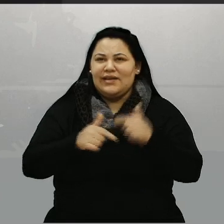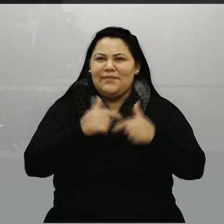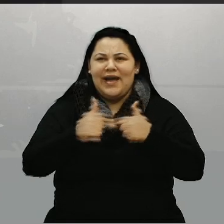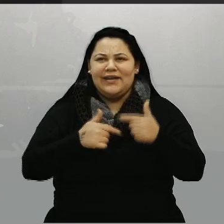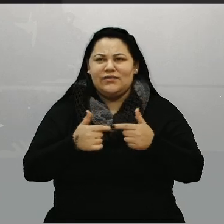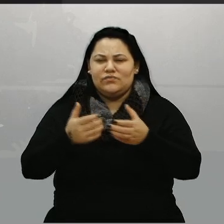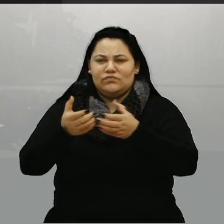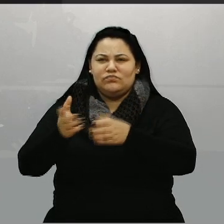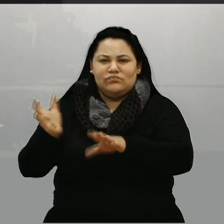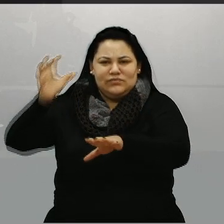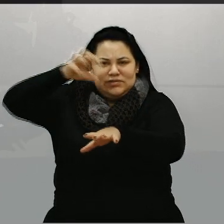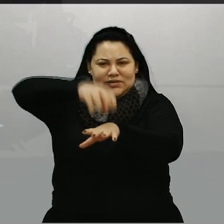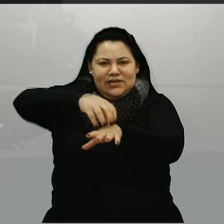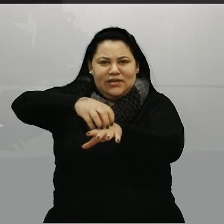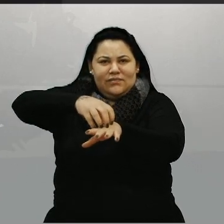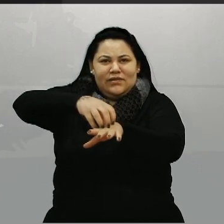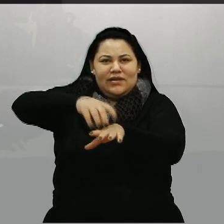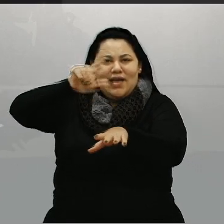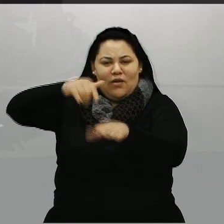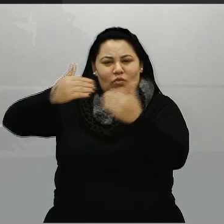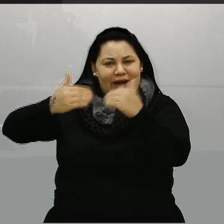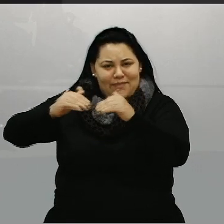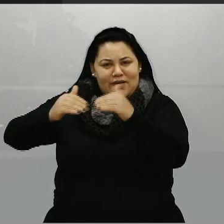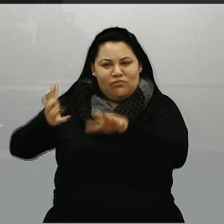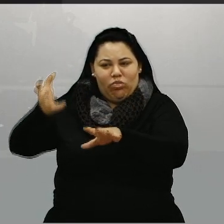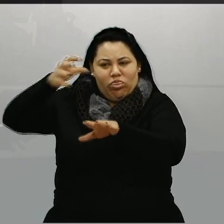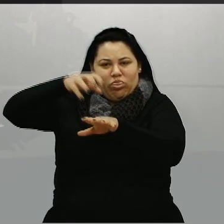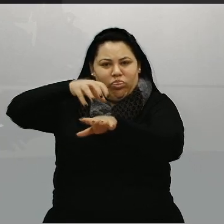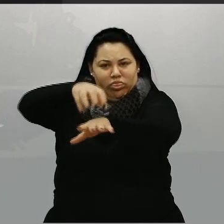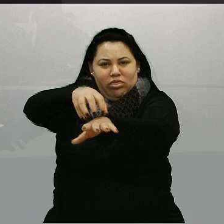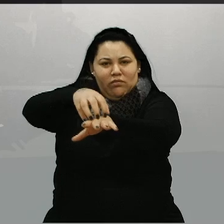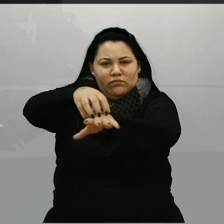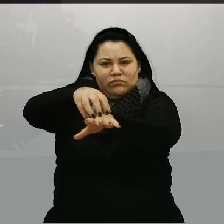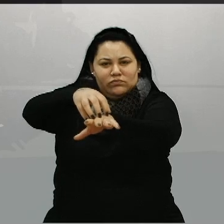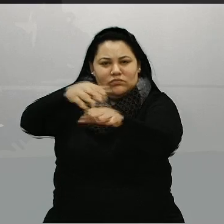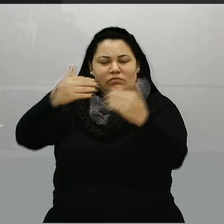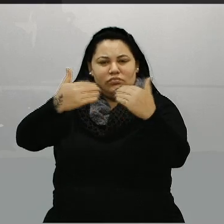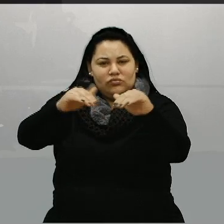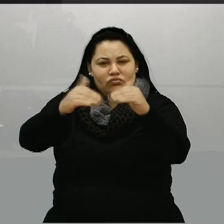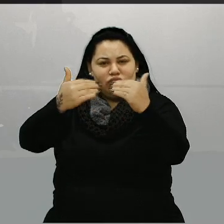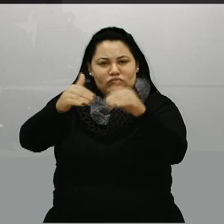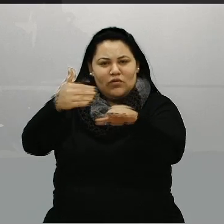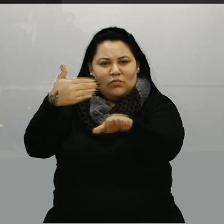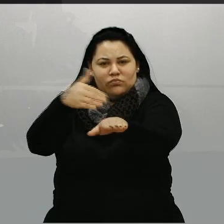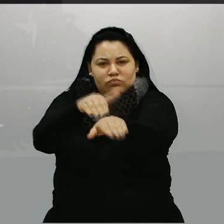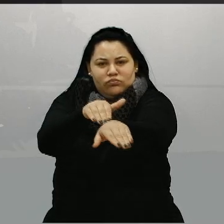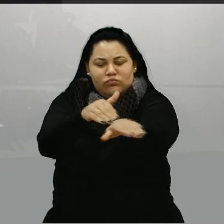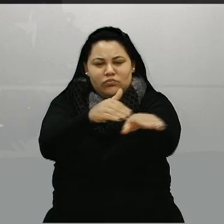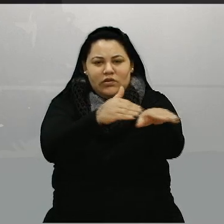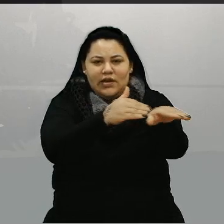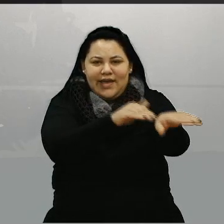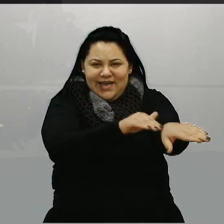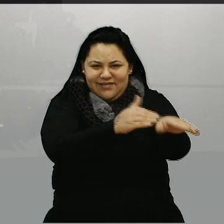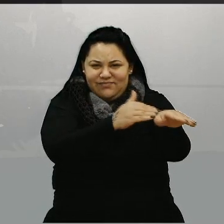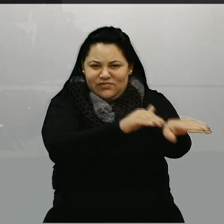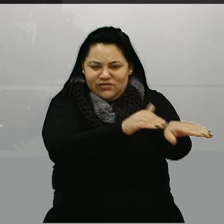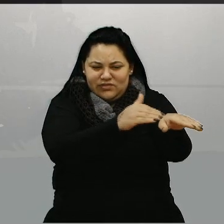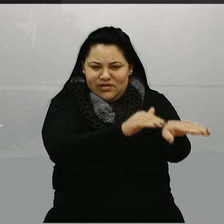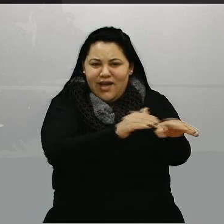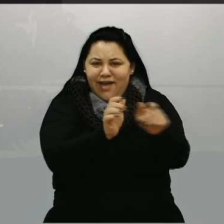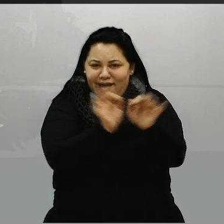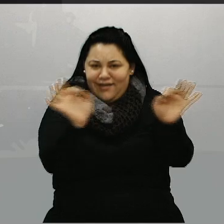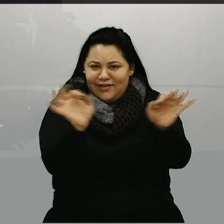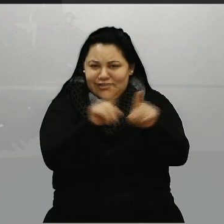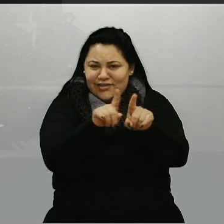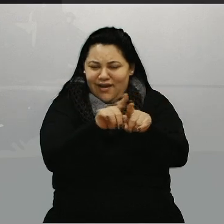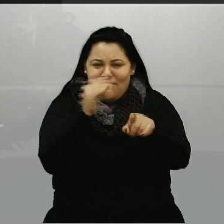caçamba e é um caminhão articulado, grande, que já está... ele, pelos desvios que ele fez por